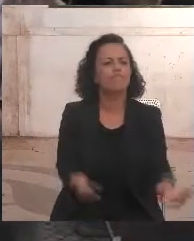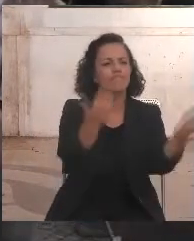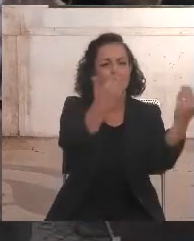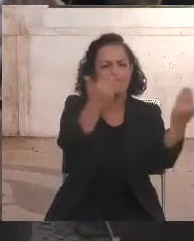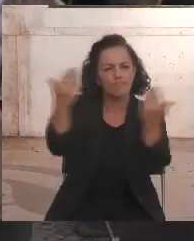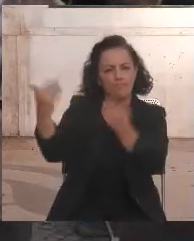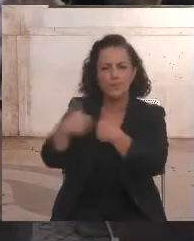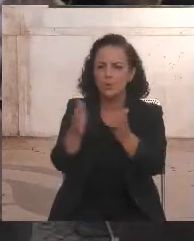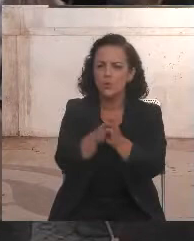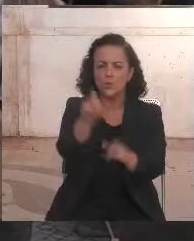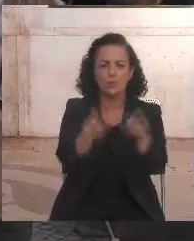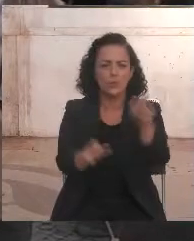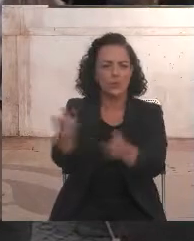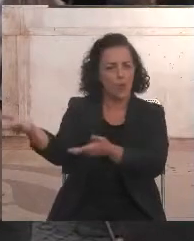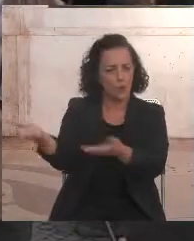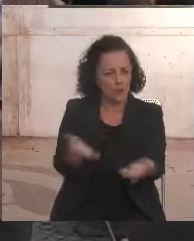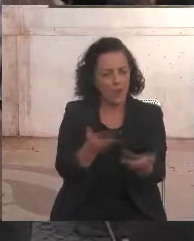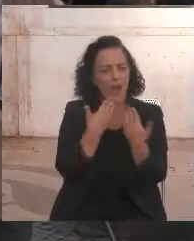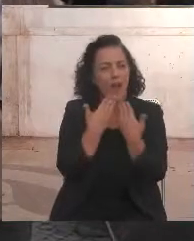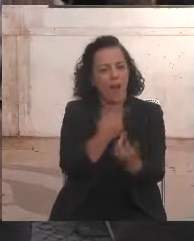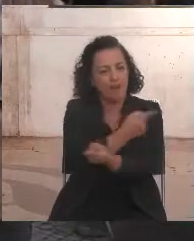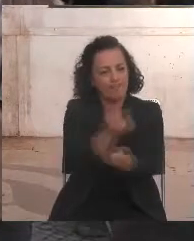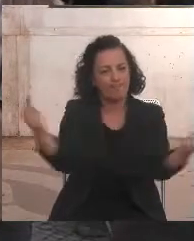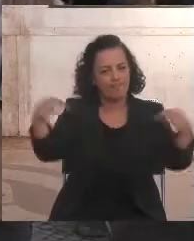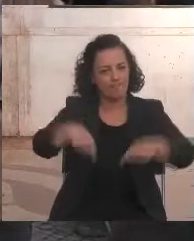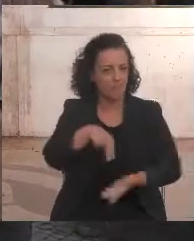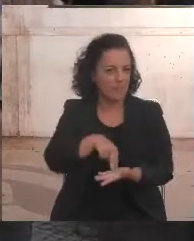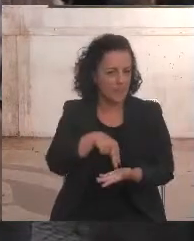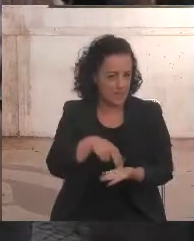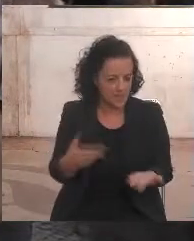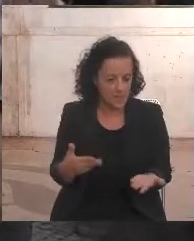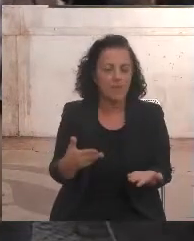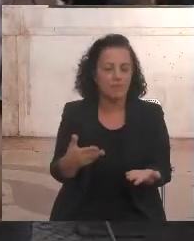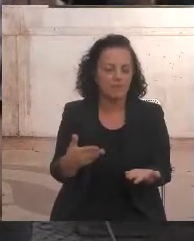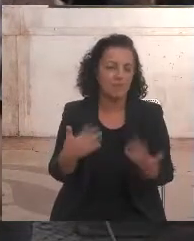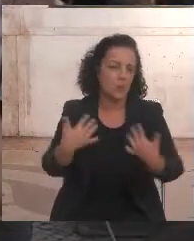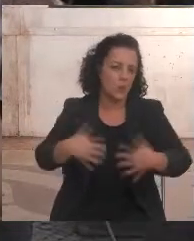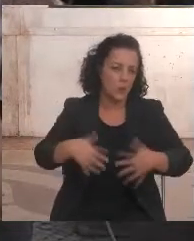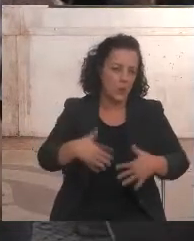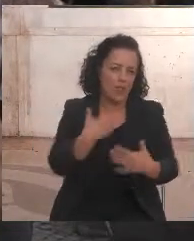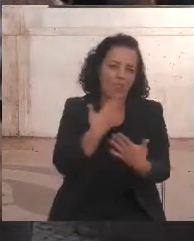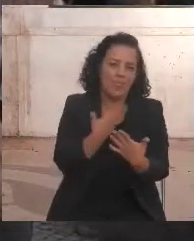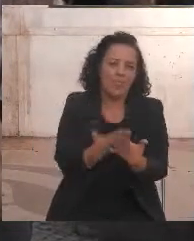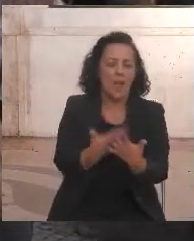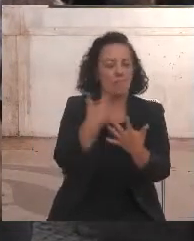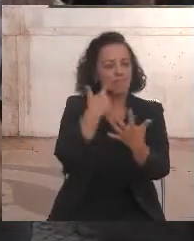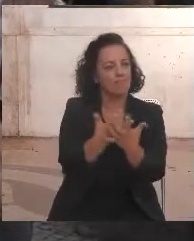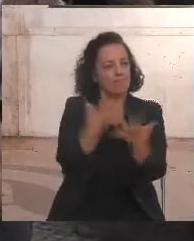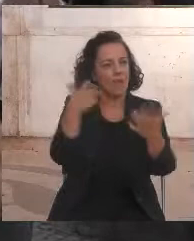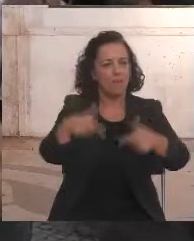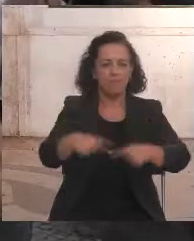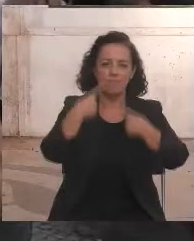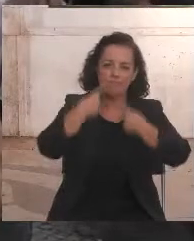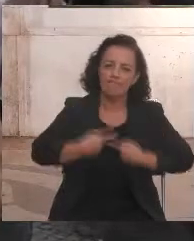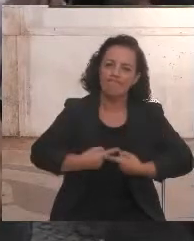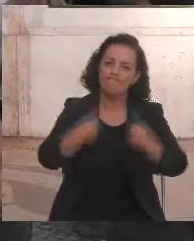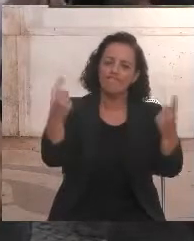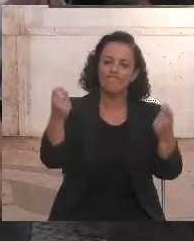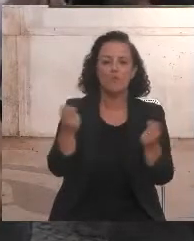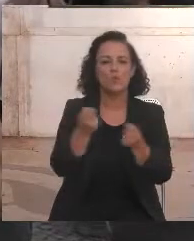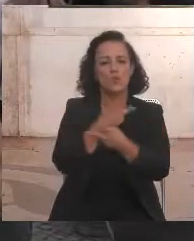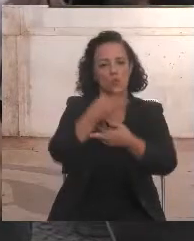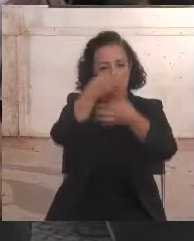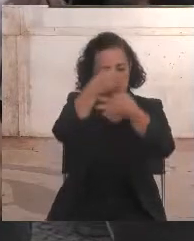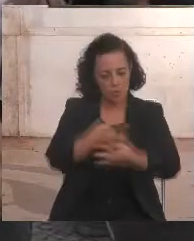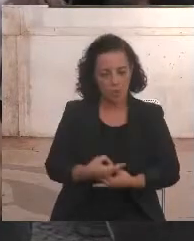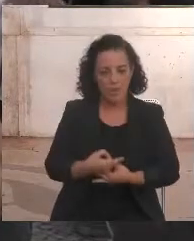presentes e agradeço a vossa presença, a qual contribui para uma maior projeção deste ato solene de instalação dos